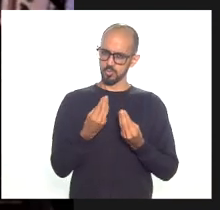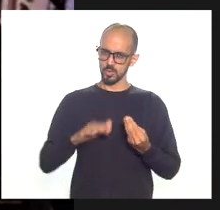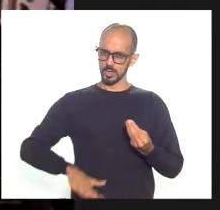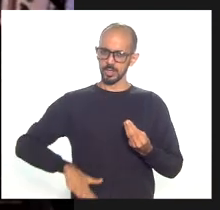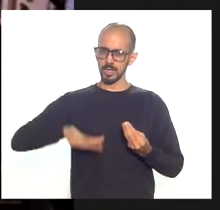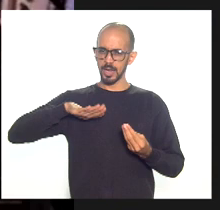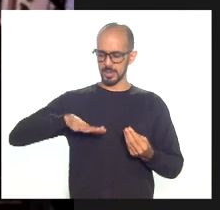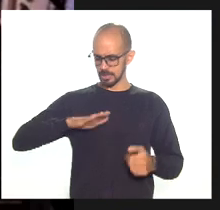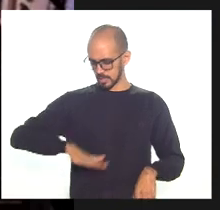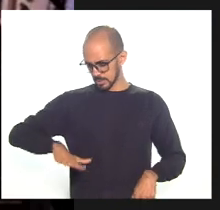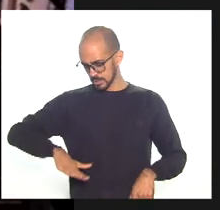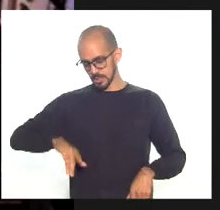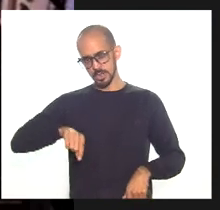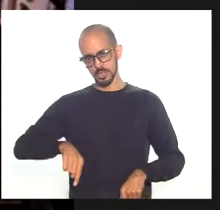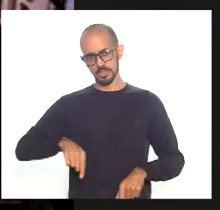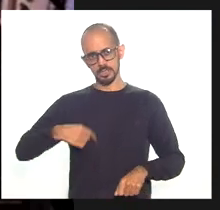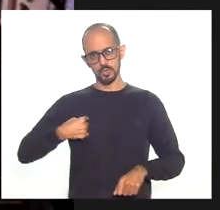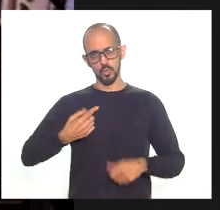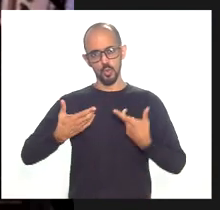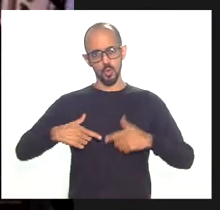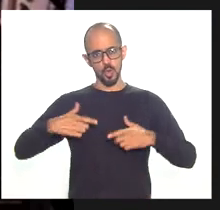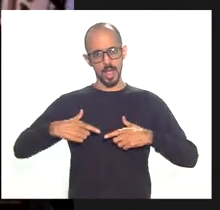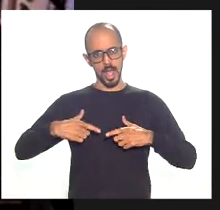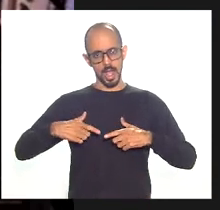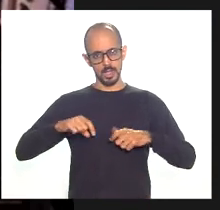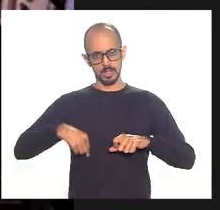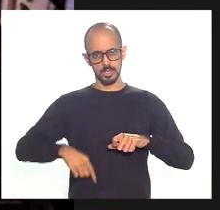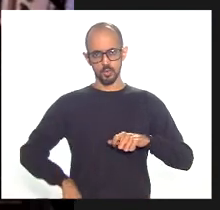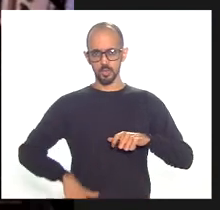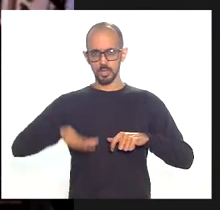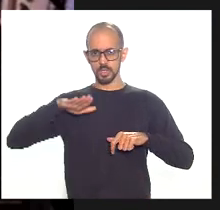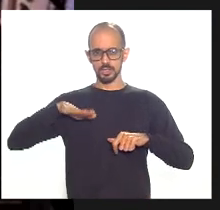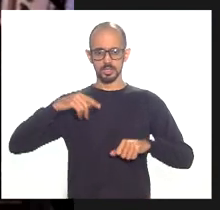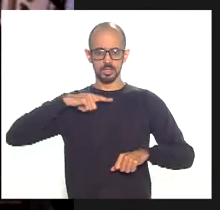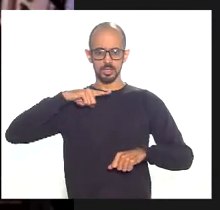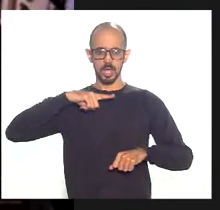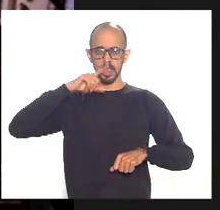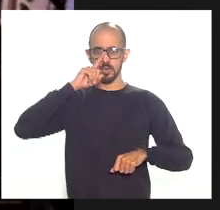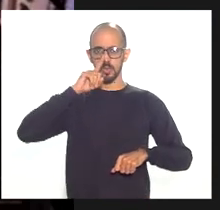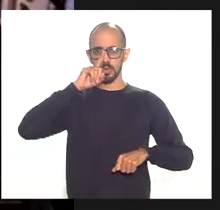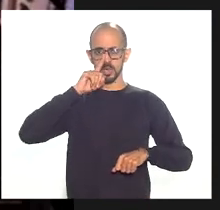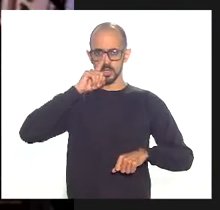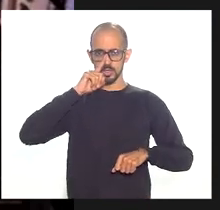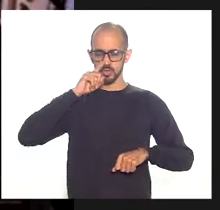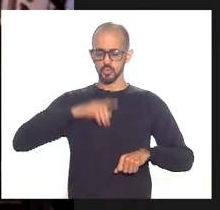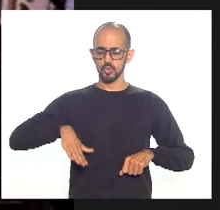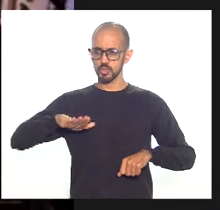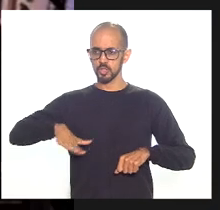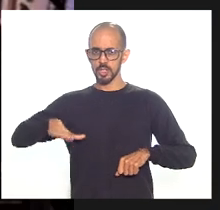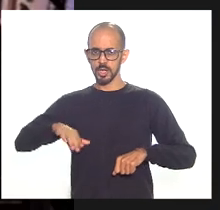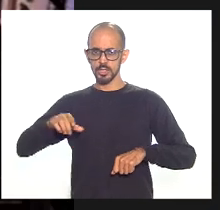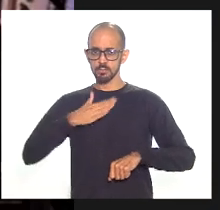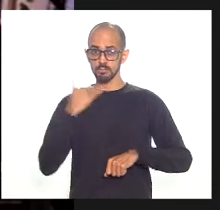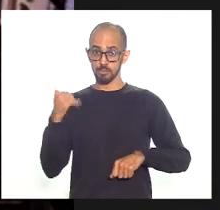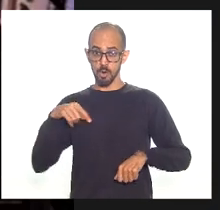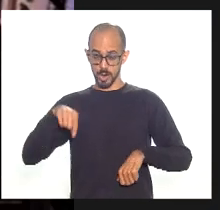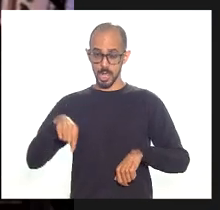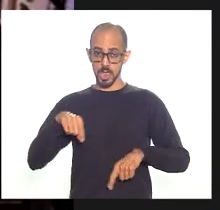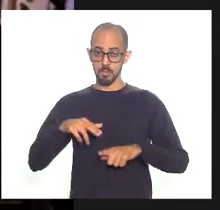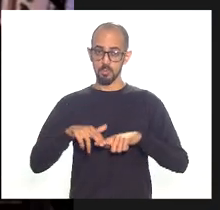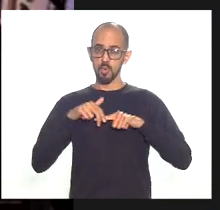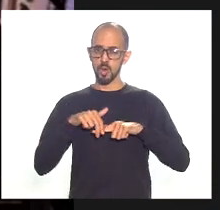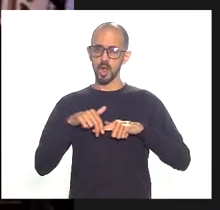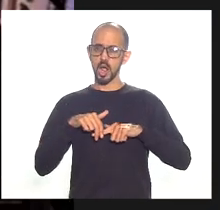cresci havia e sempre houve, e até hoje há perigo de crianças ameaçadas de morte por conta do